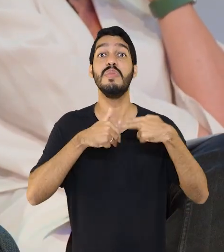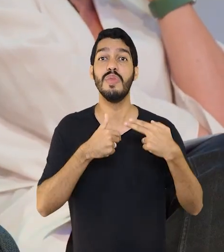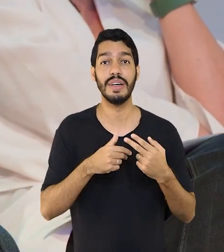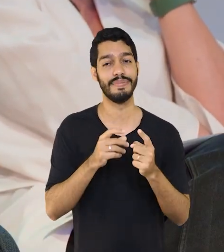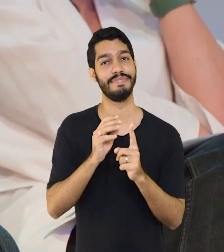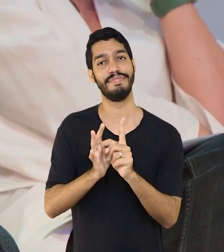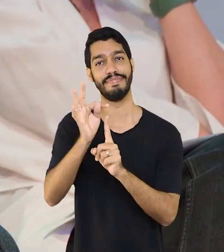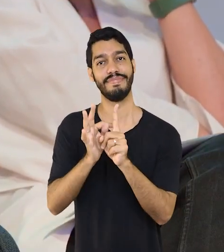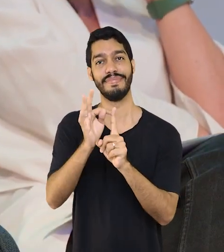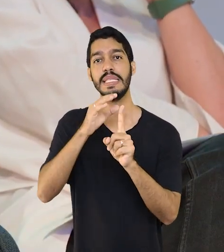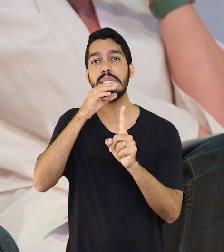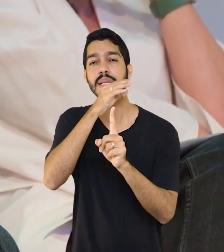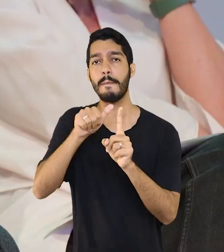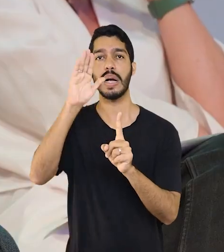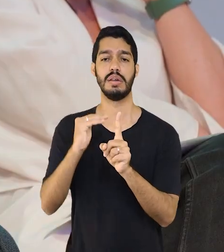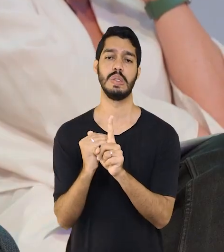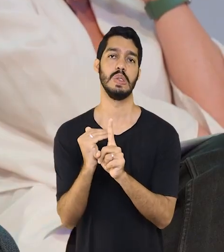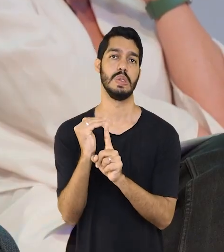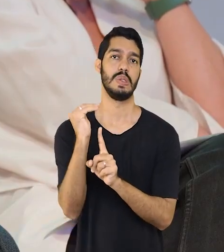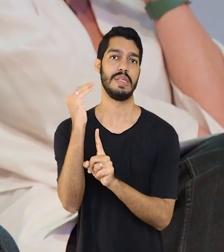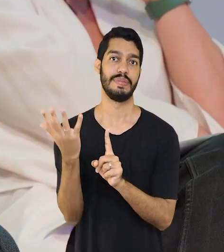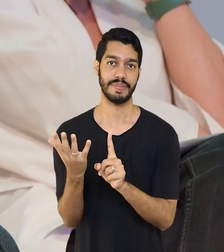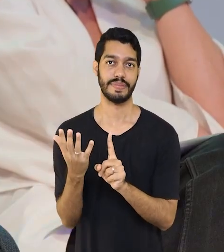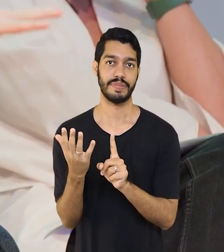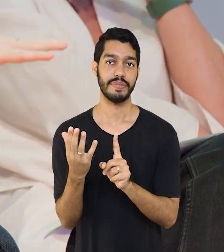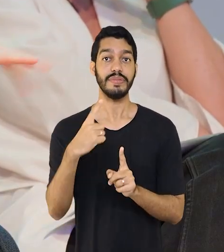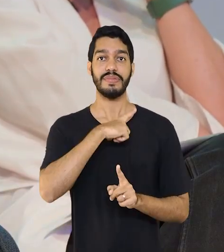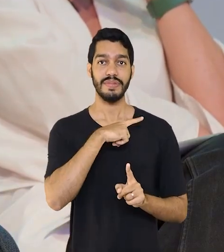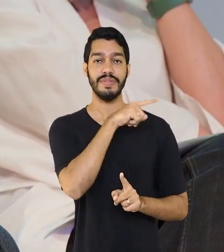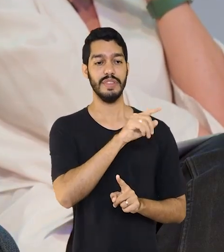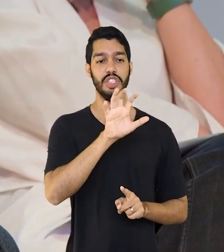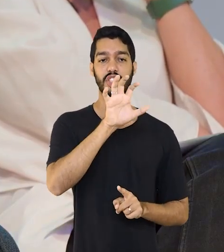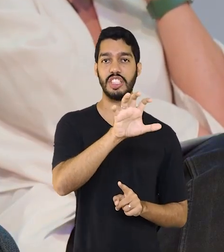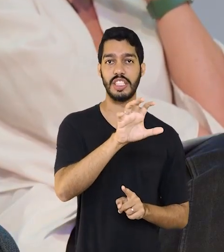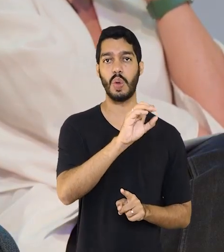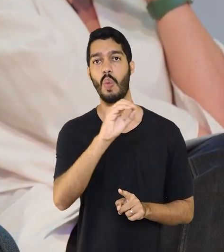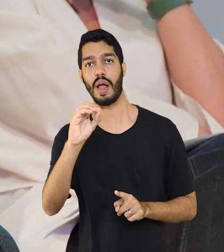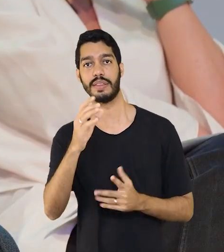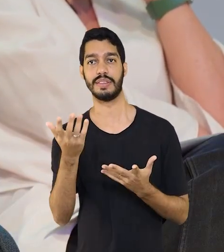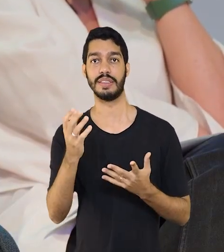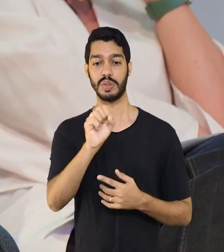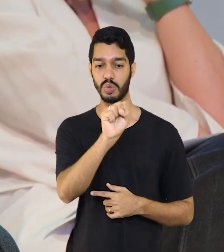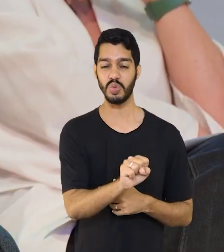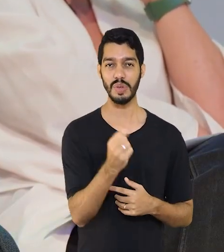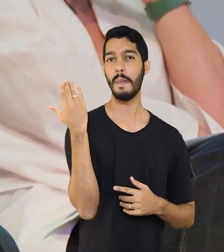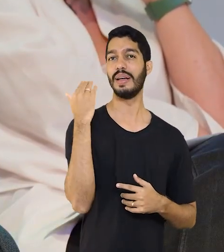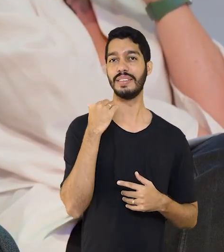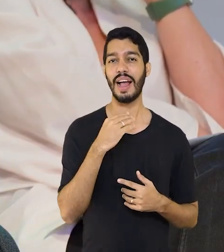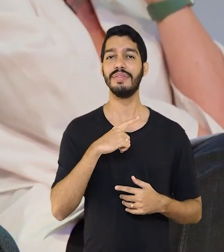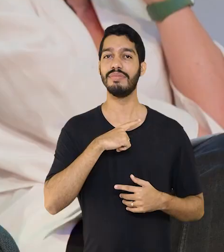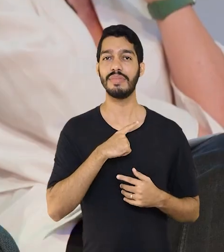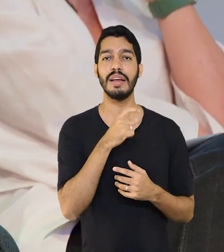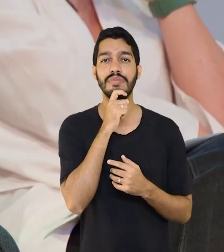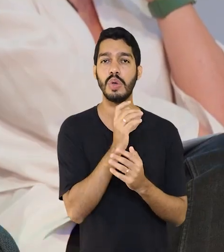conta do aumento de temperatura, que estão chegando em áreas em que antes não tinha. ali no centro-oeste, no sul, áreas em que tinha temperaturas